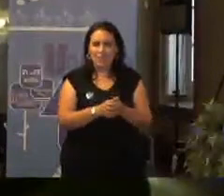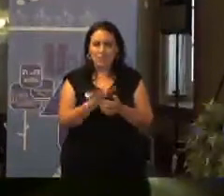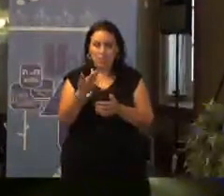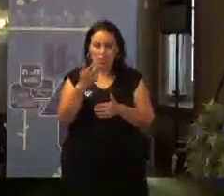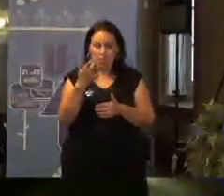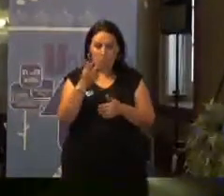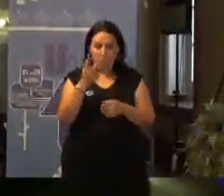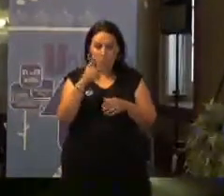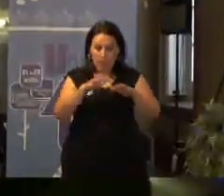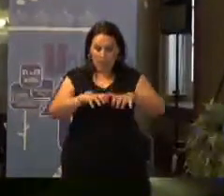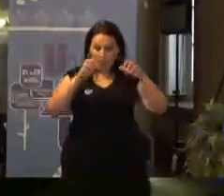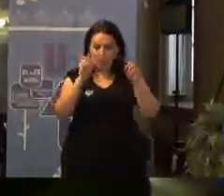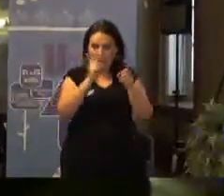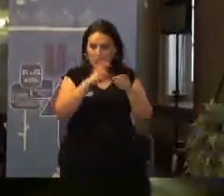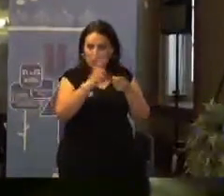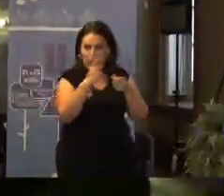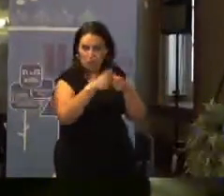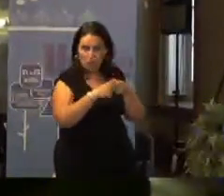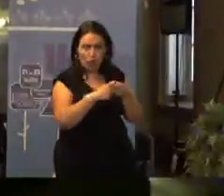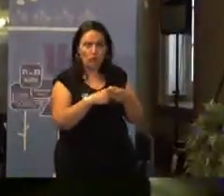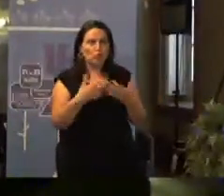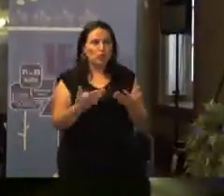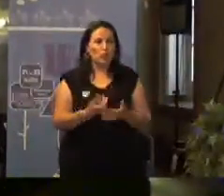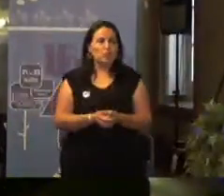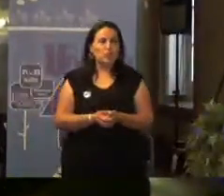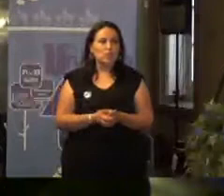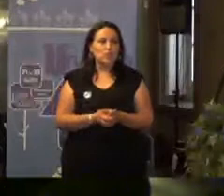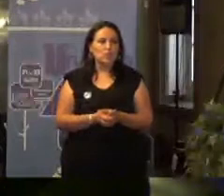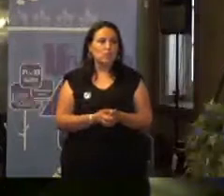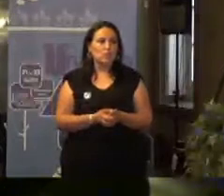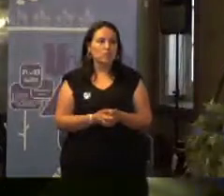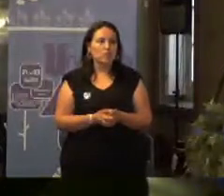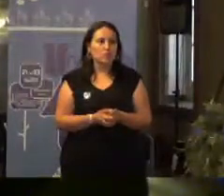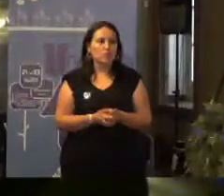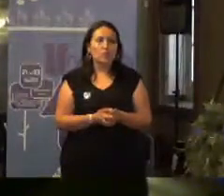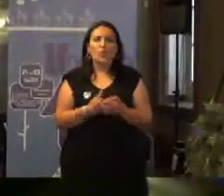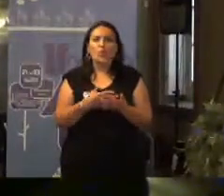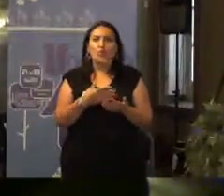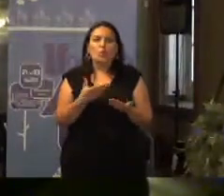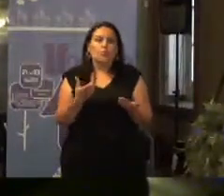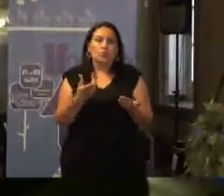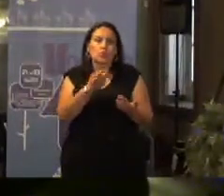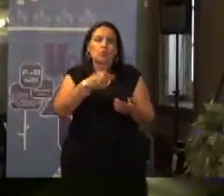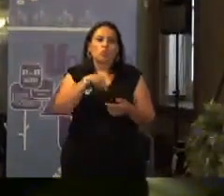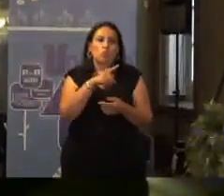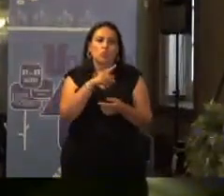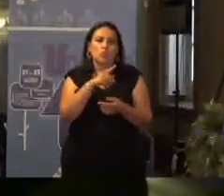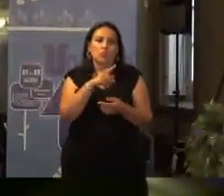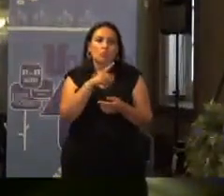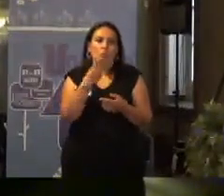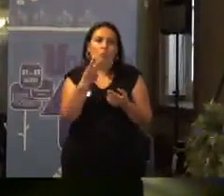Parlamento era importante e, portanto, seria um infantilismo negar esse